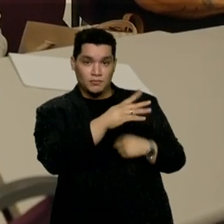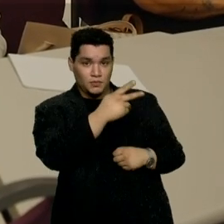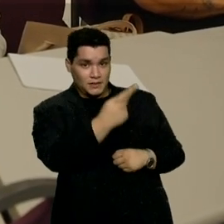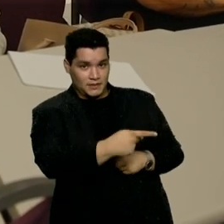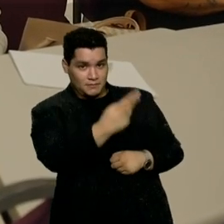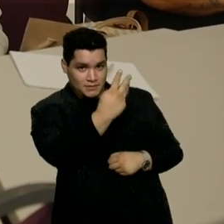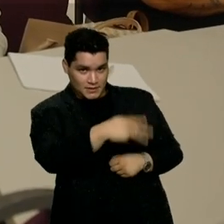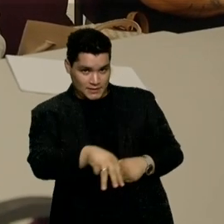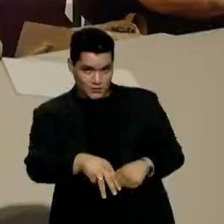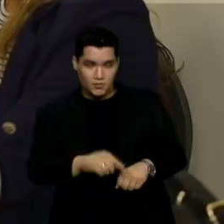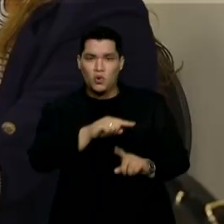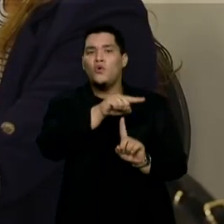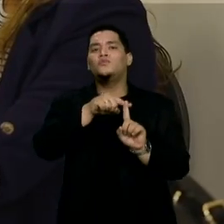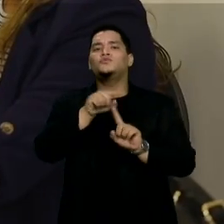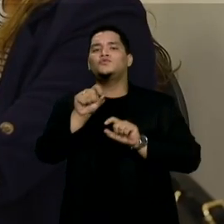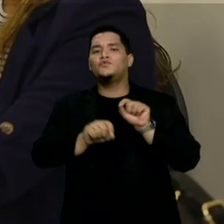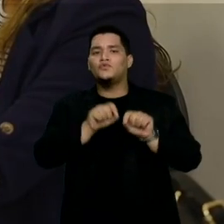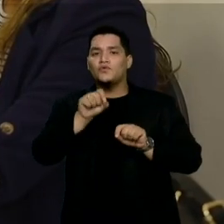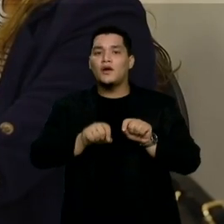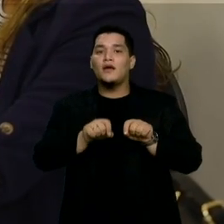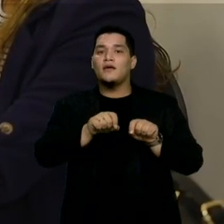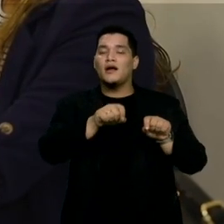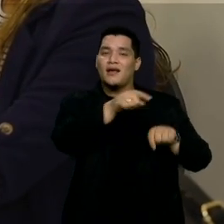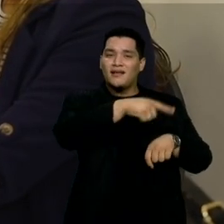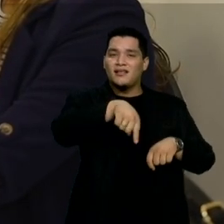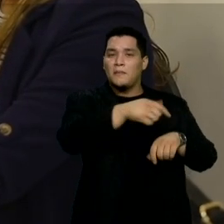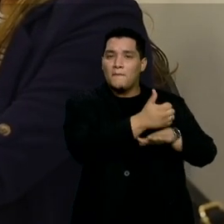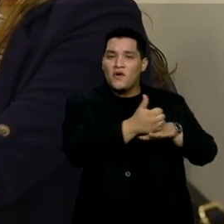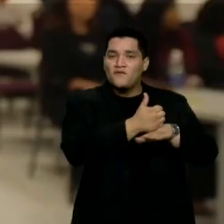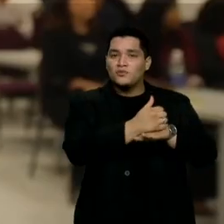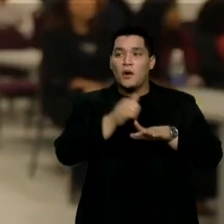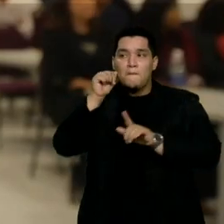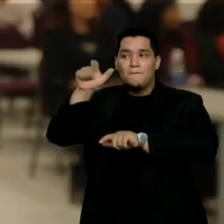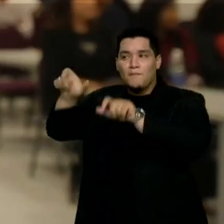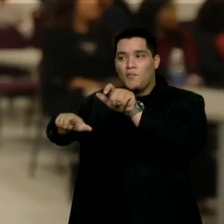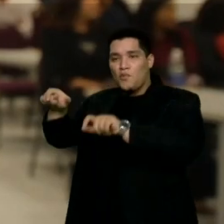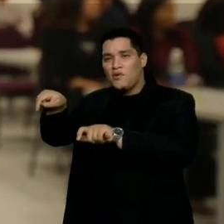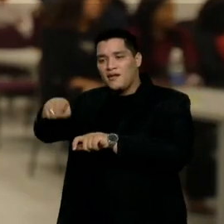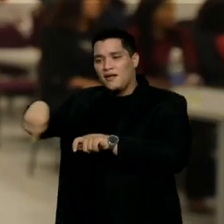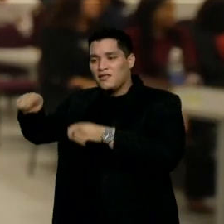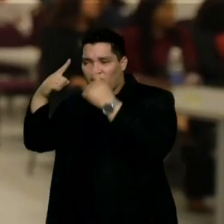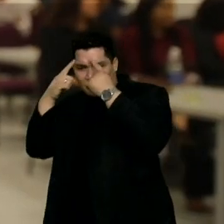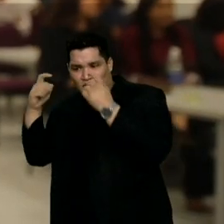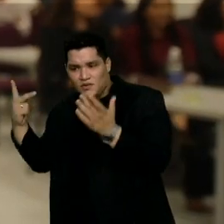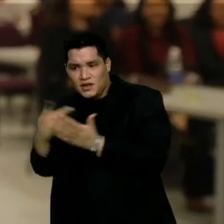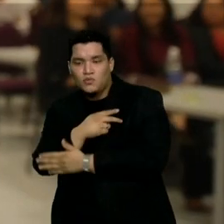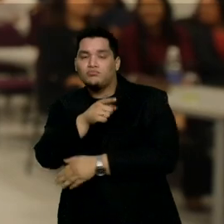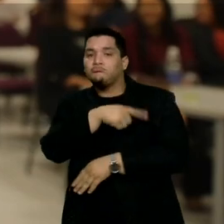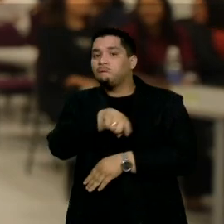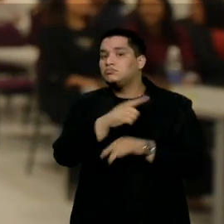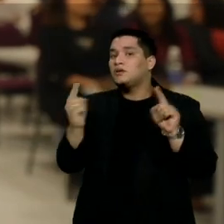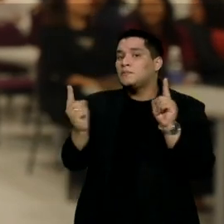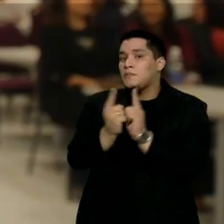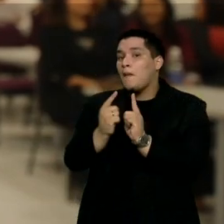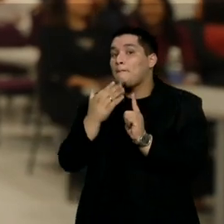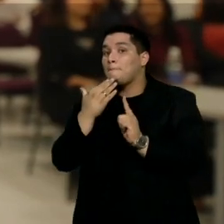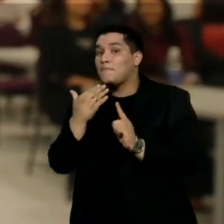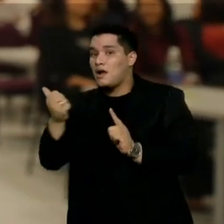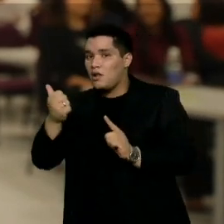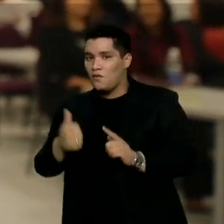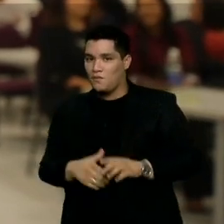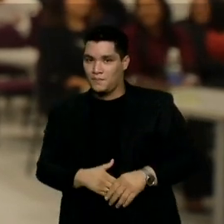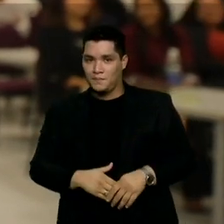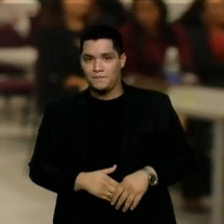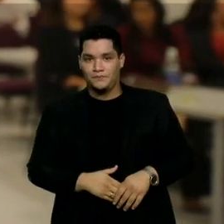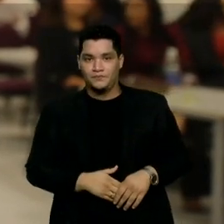atendimento e acolhimento a Mulheres vítimas de violência doméstica esse curso Ele foi promovido através da secretaria nacional de segurança